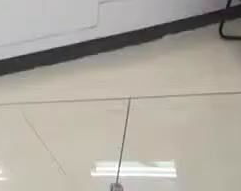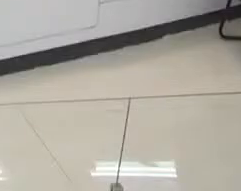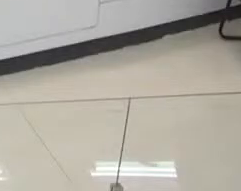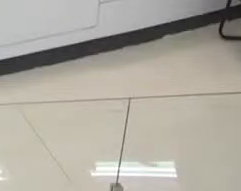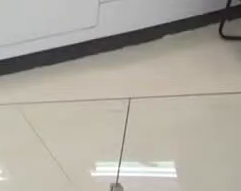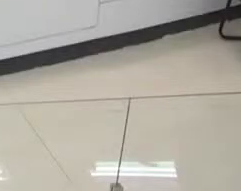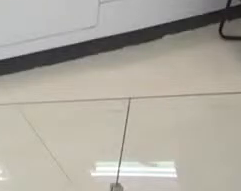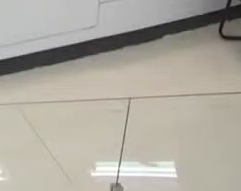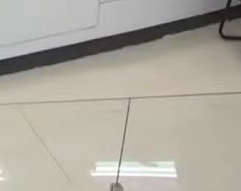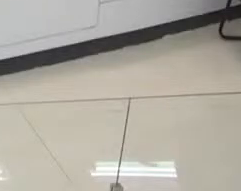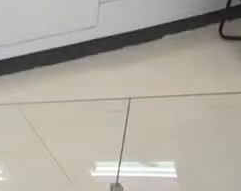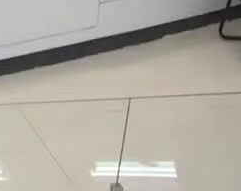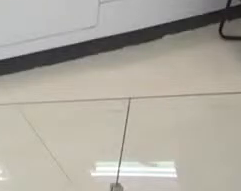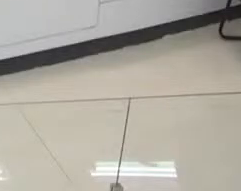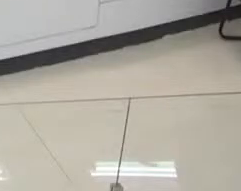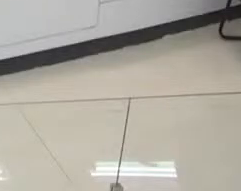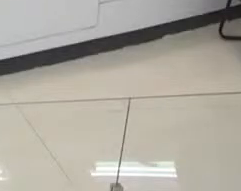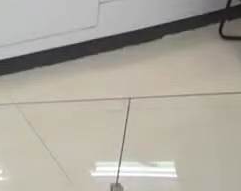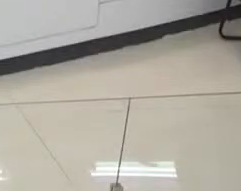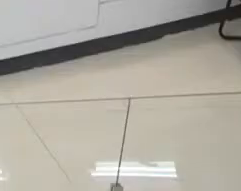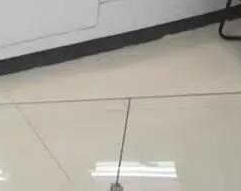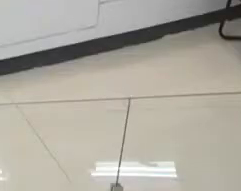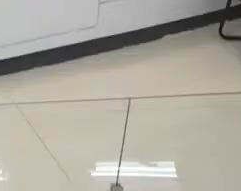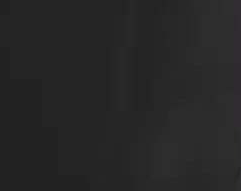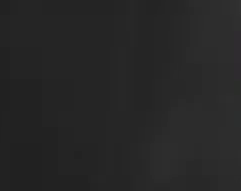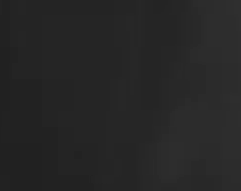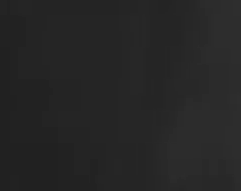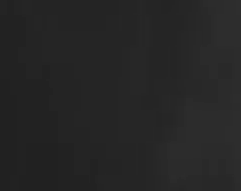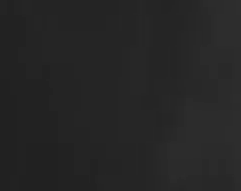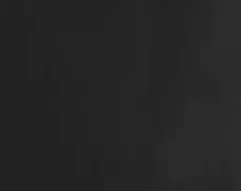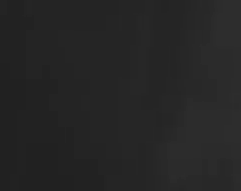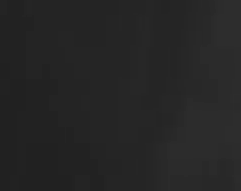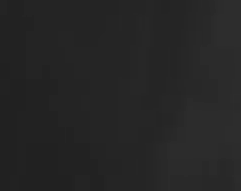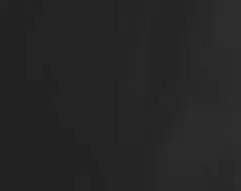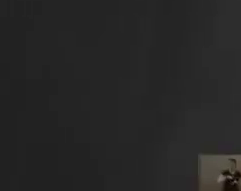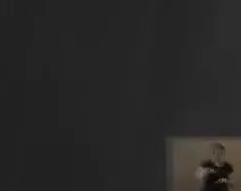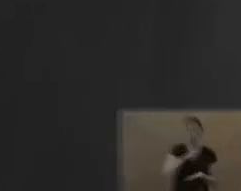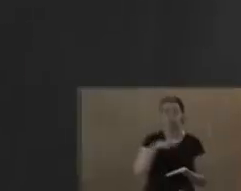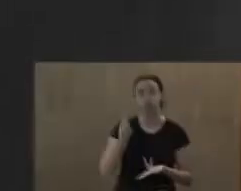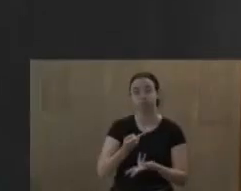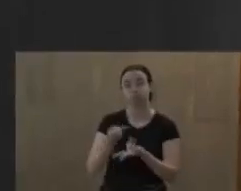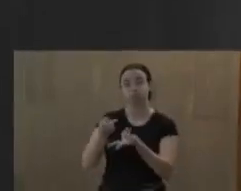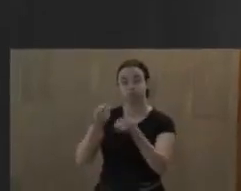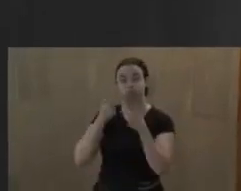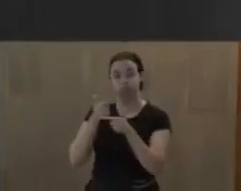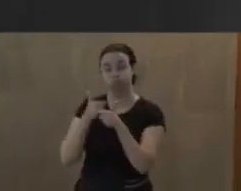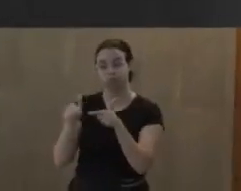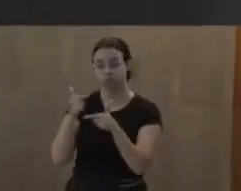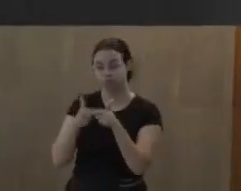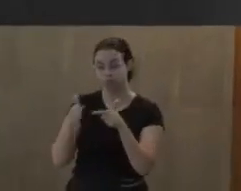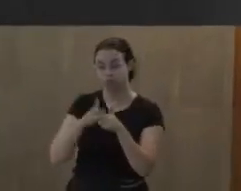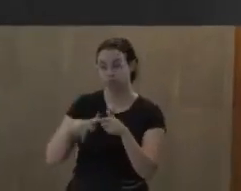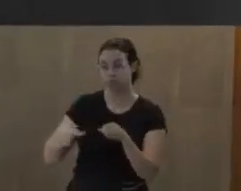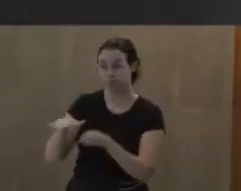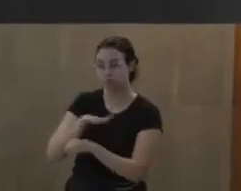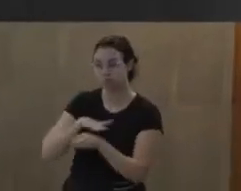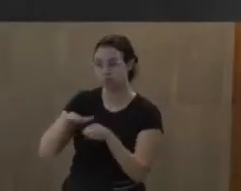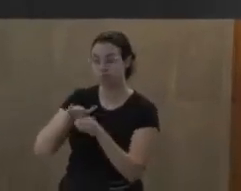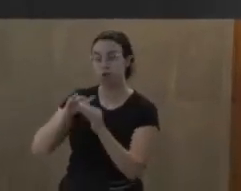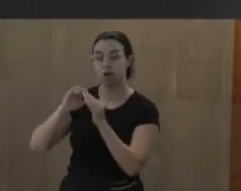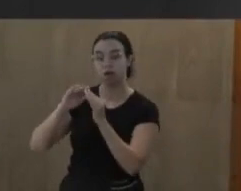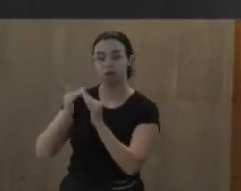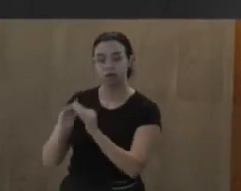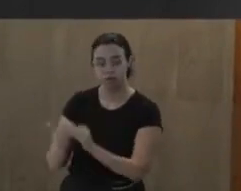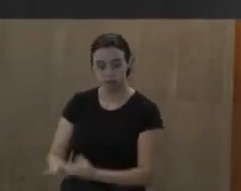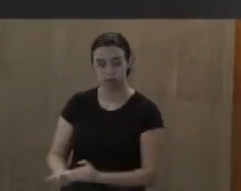O estreitamento das secretarias nesse sentido, que a gente vê que grande problema desses bairros periféricos, né, citados, é